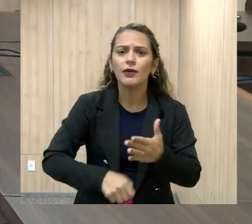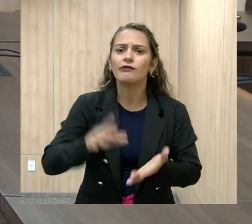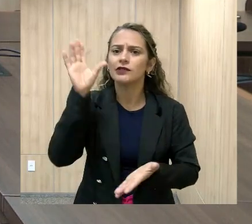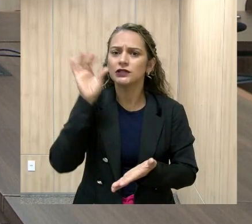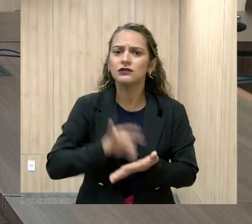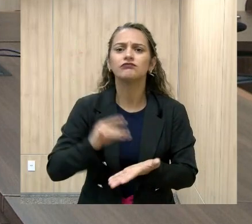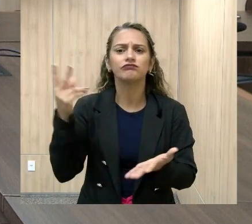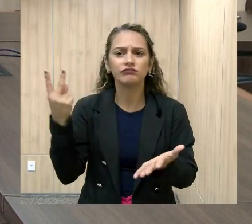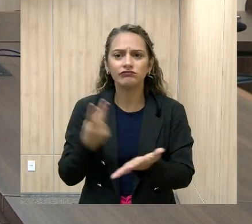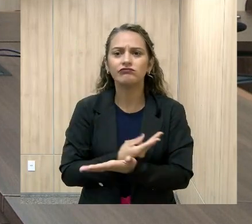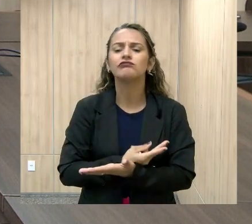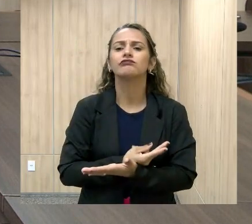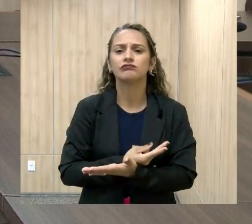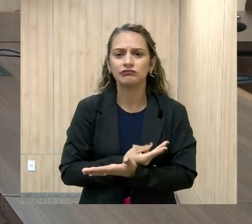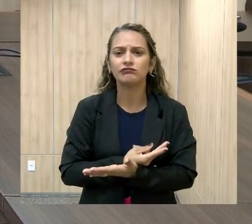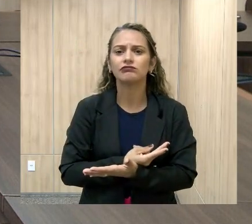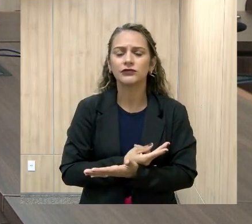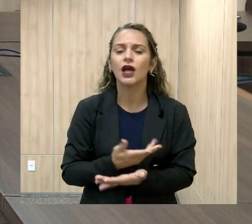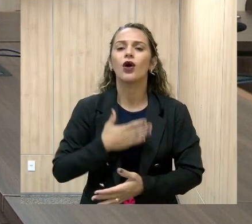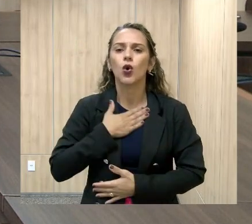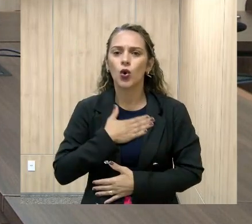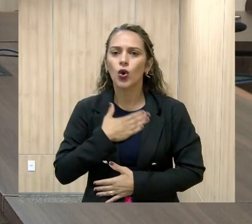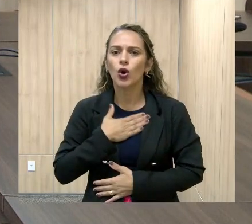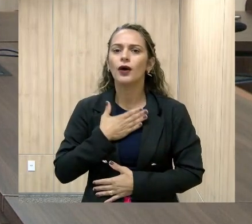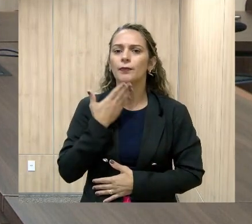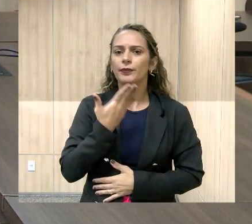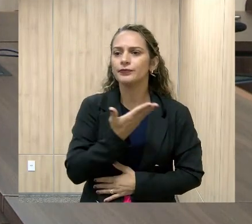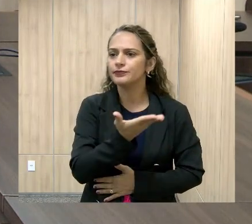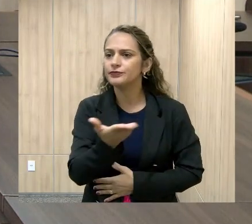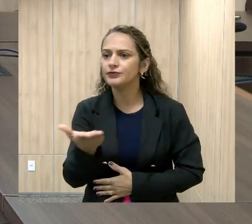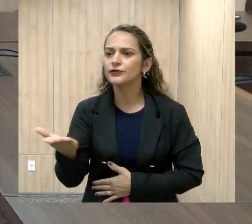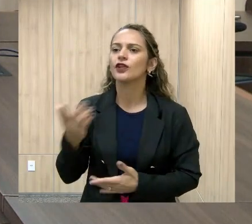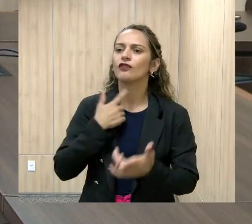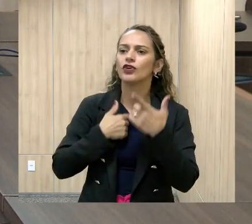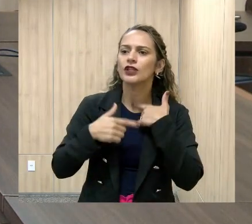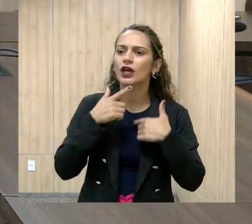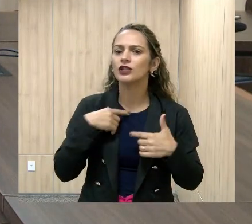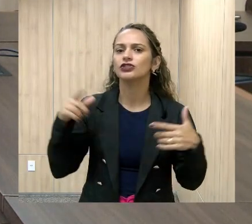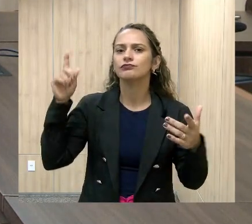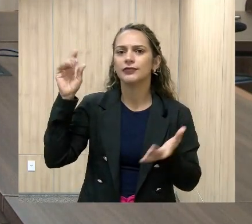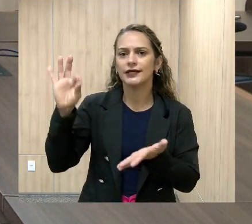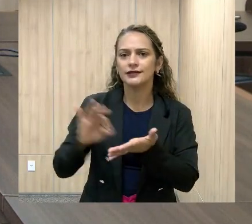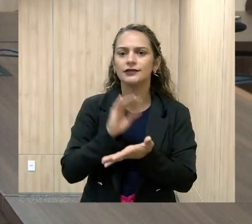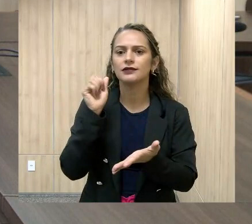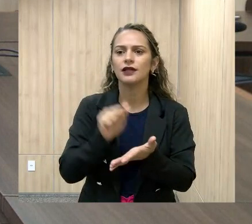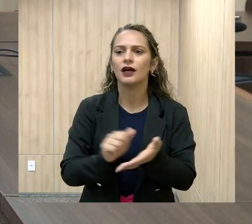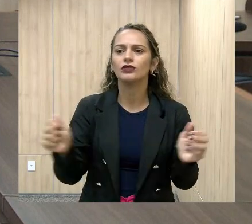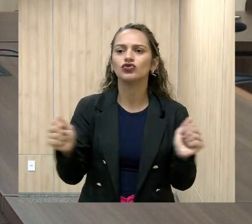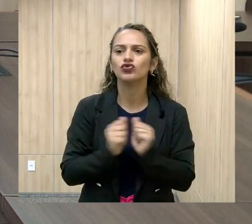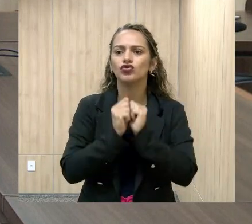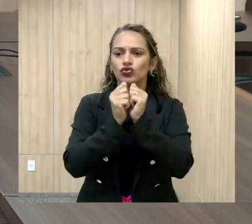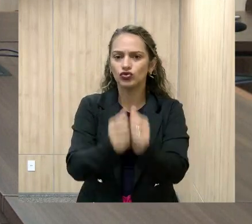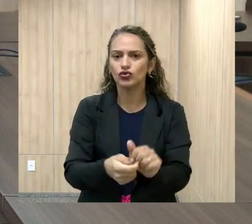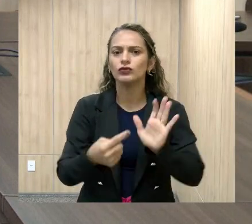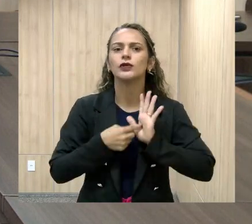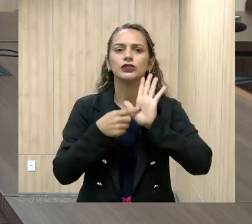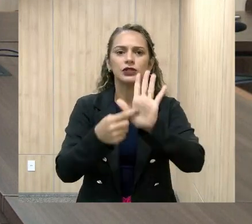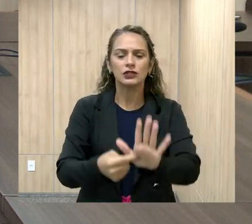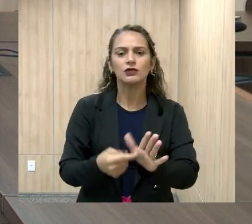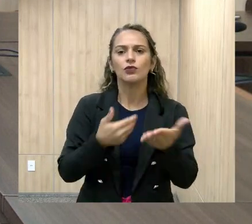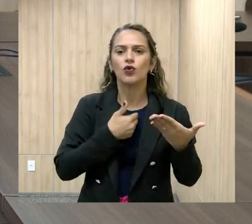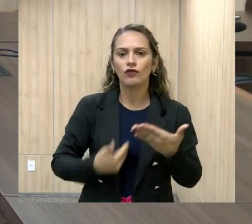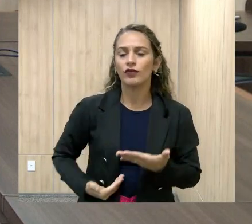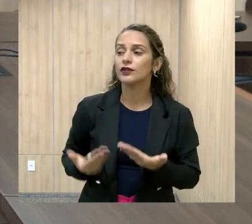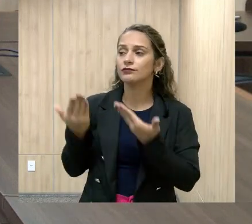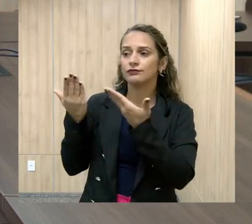eles sejam efetivamente cumprido Então gostaria de pedir que quem se tinha vontade que assine comigo que eu vou fazer assim encaminhamento